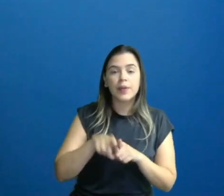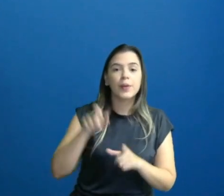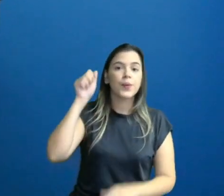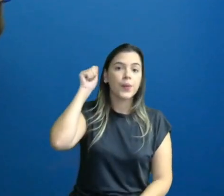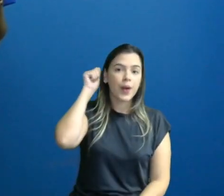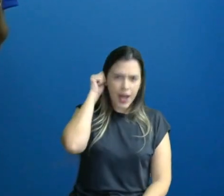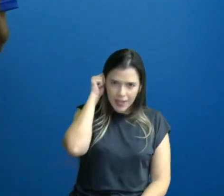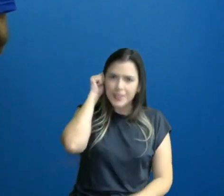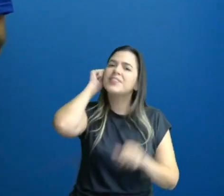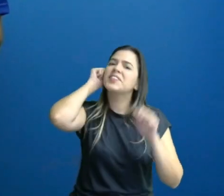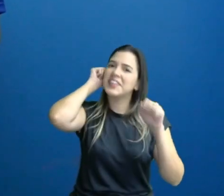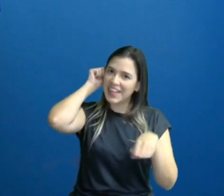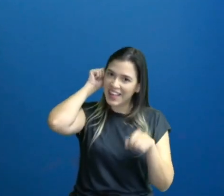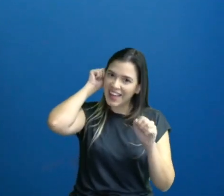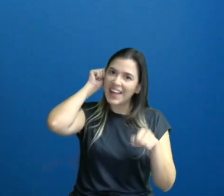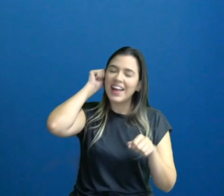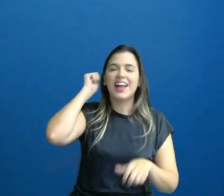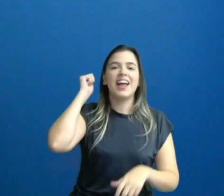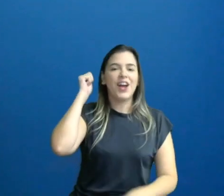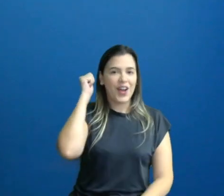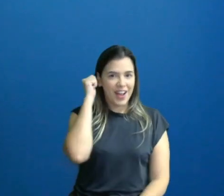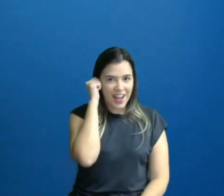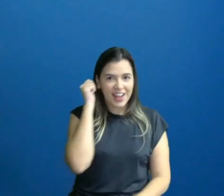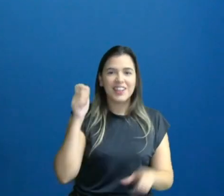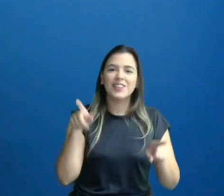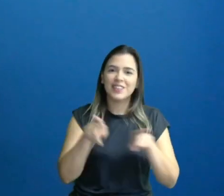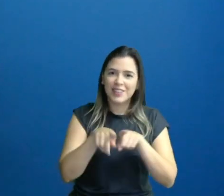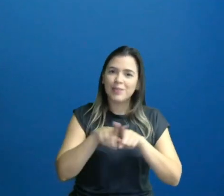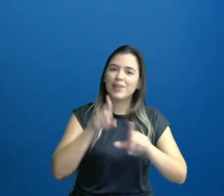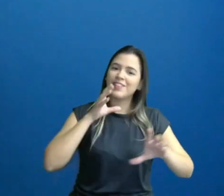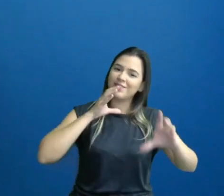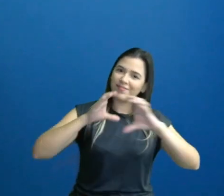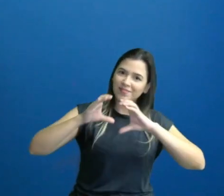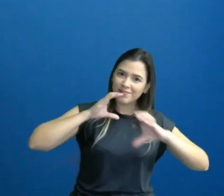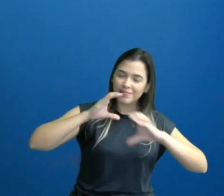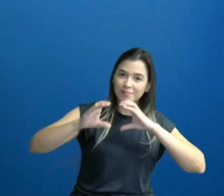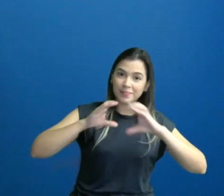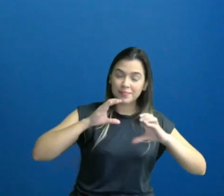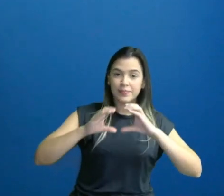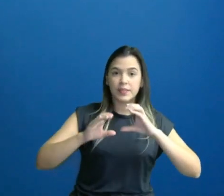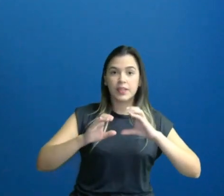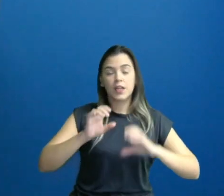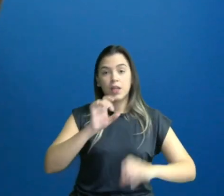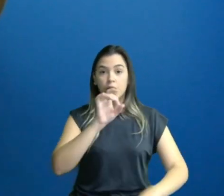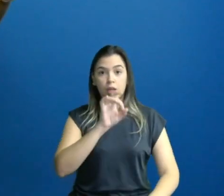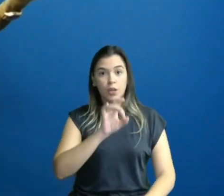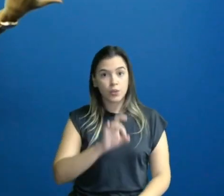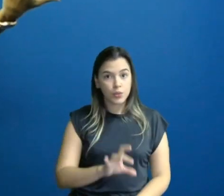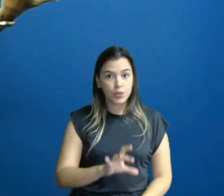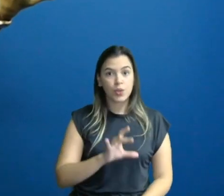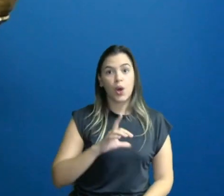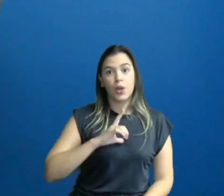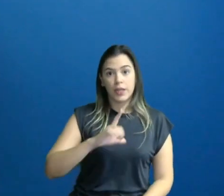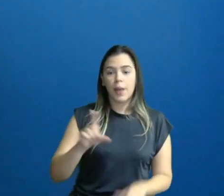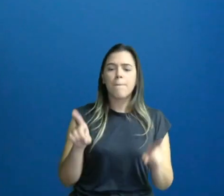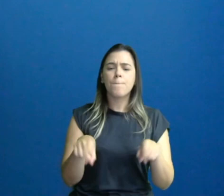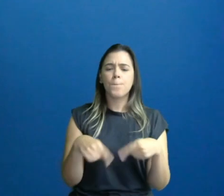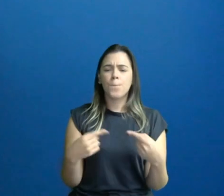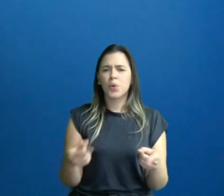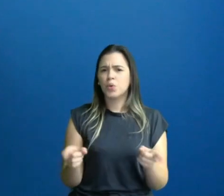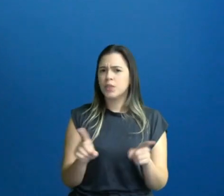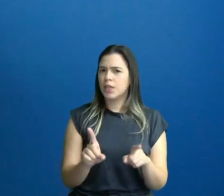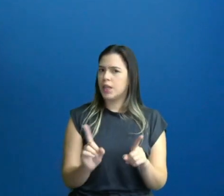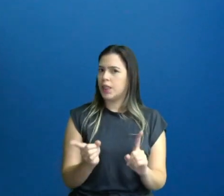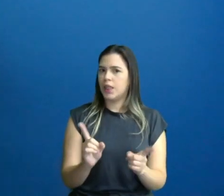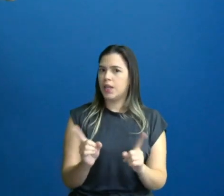rádio Isso mesmo o rádio também uma forma de se comunicar a Não serve apenas para ter música